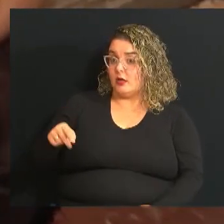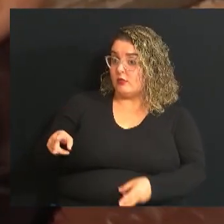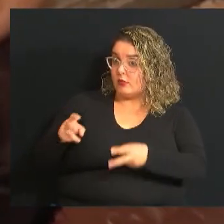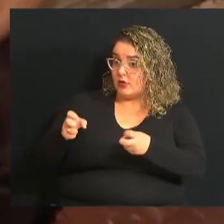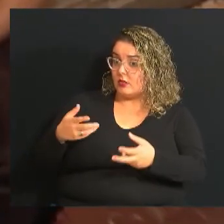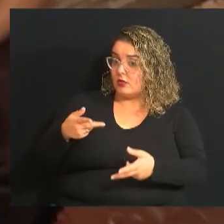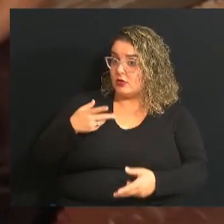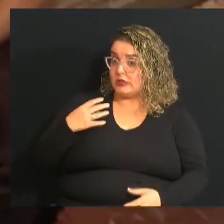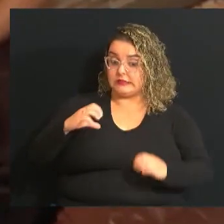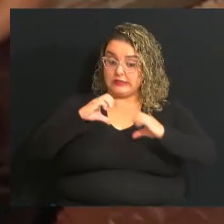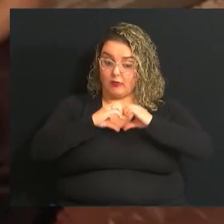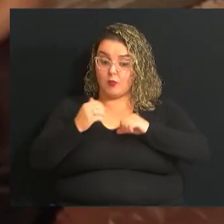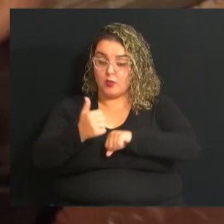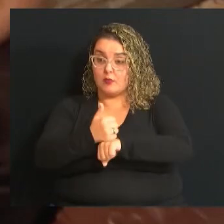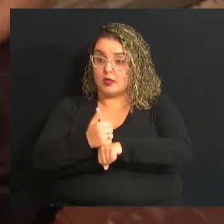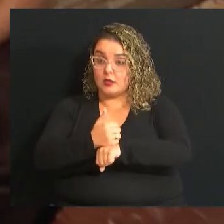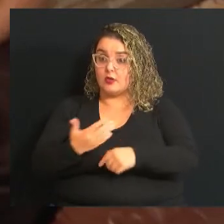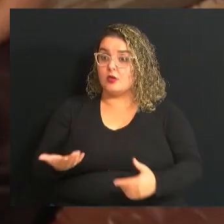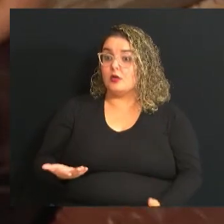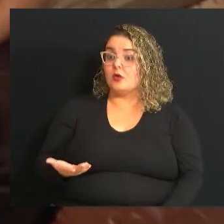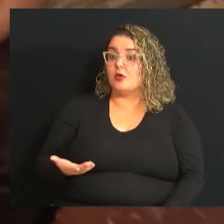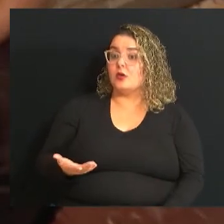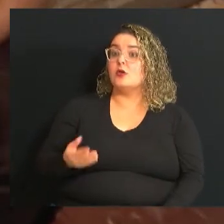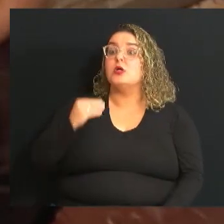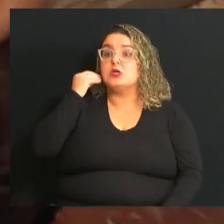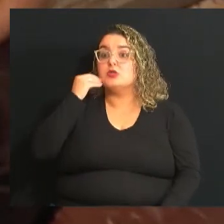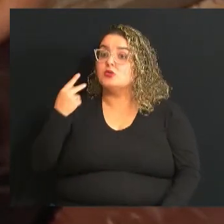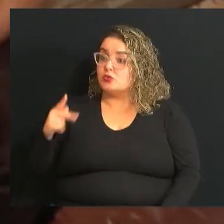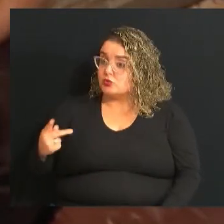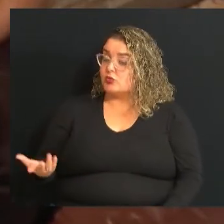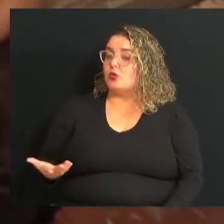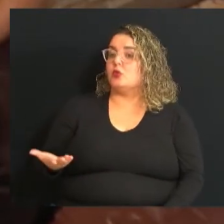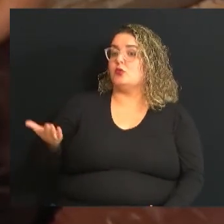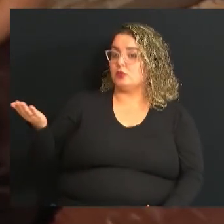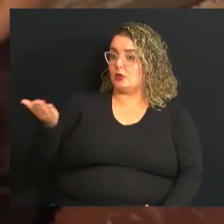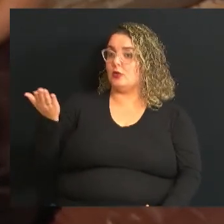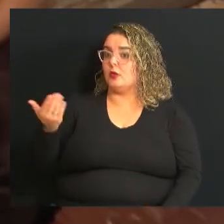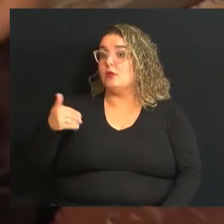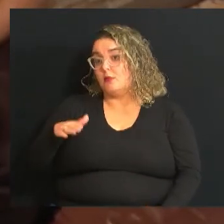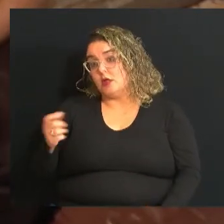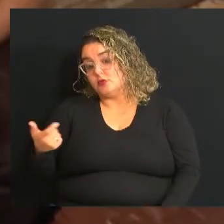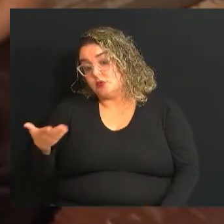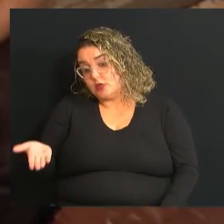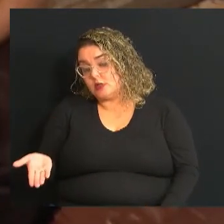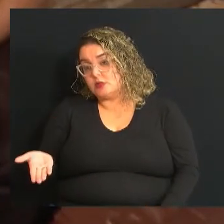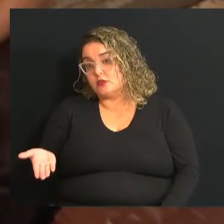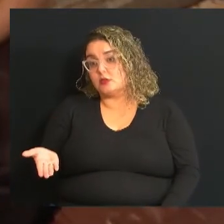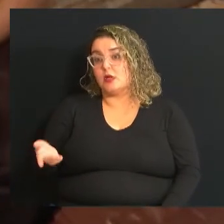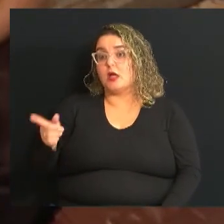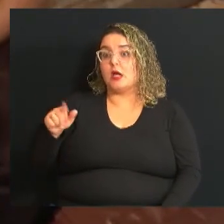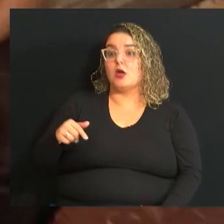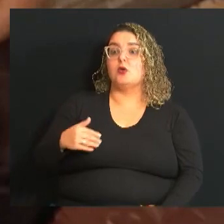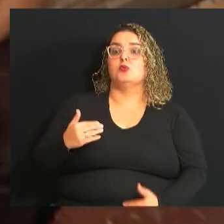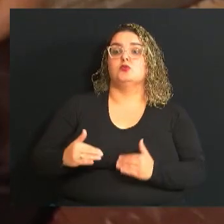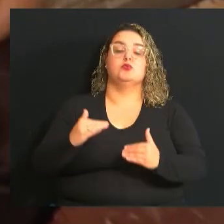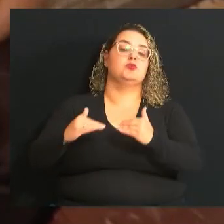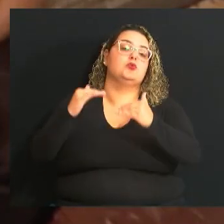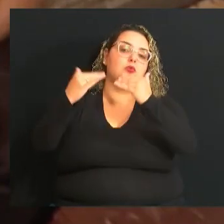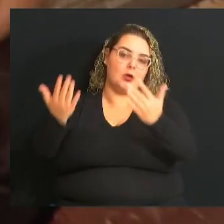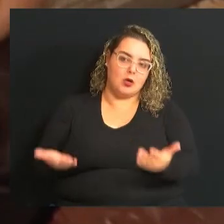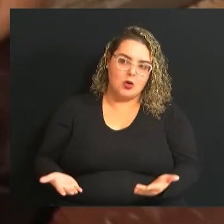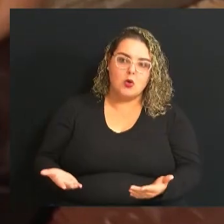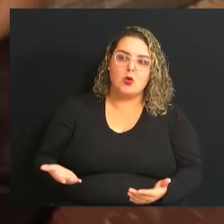7 dias úteis a partir da data da efetivação do pagamento.